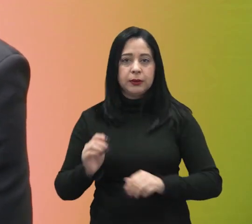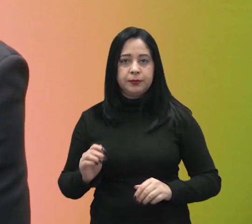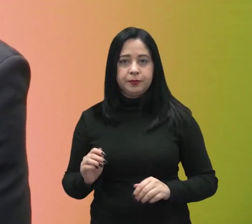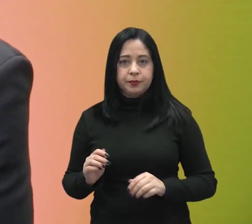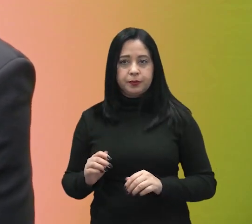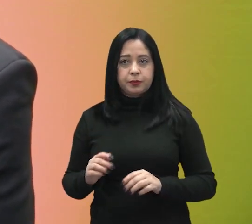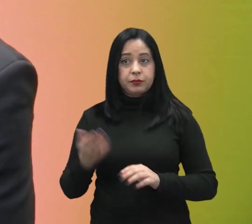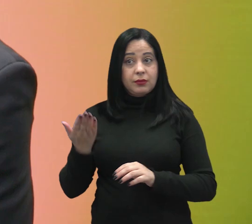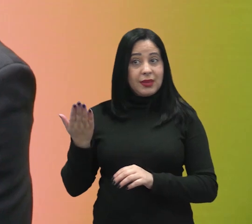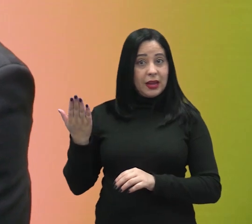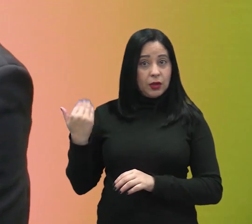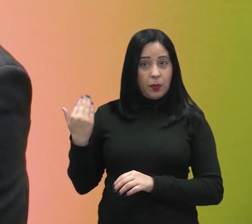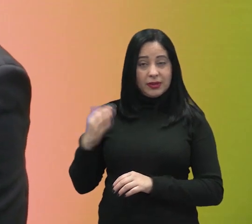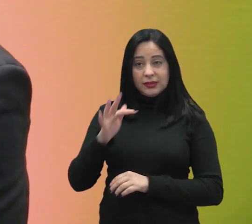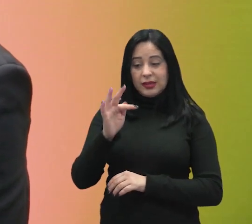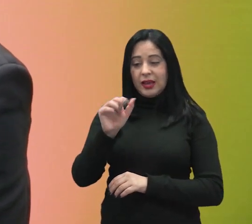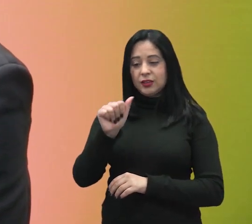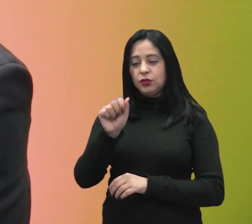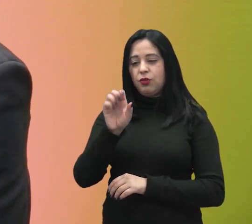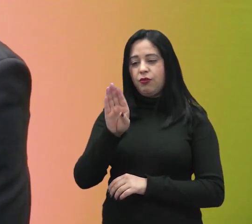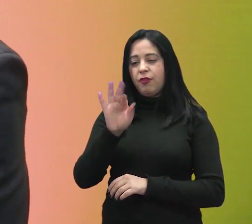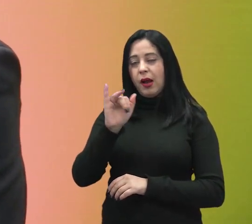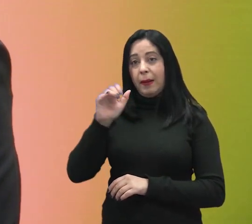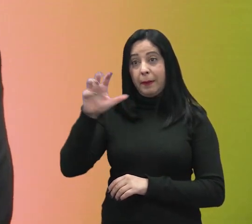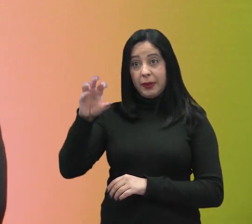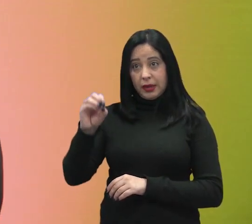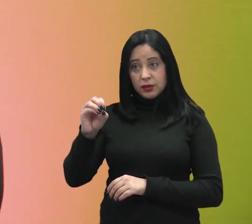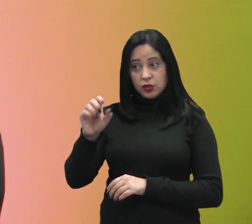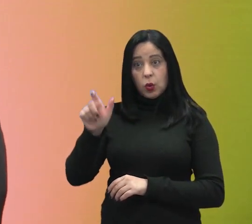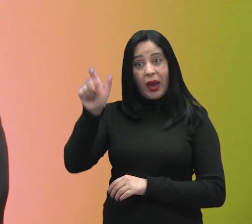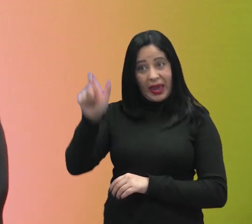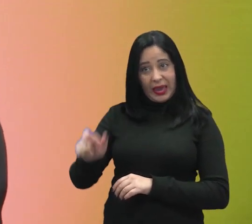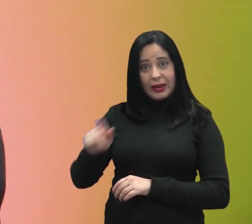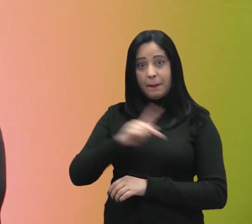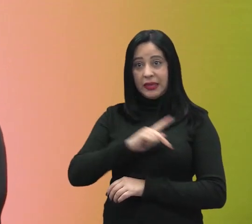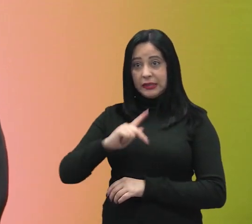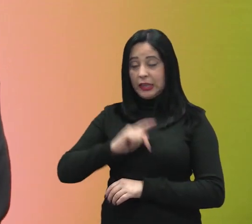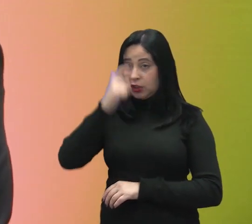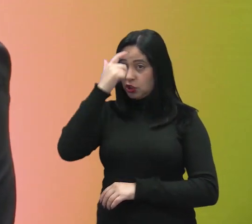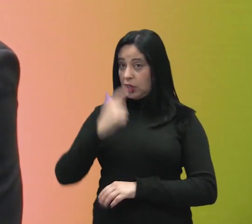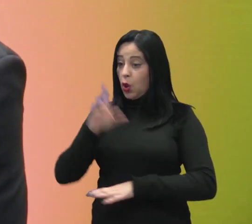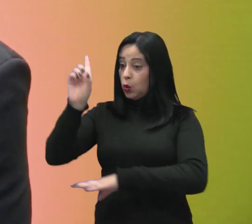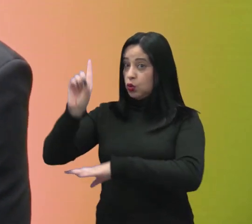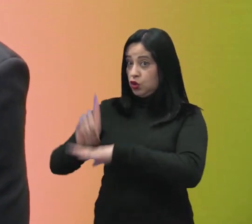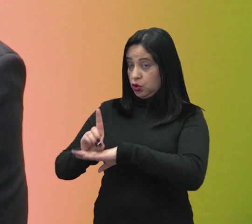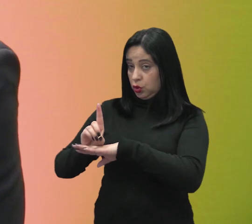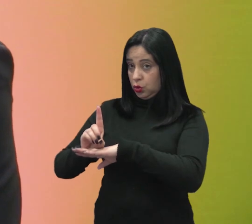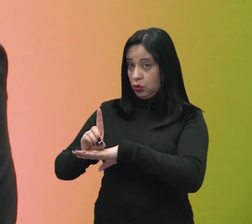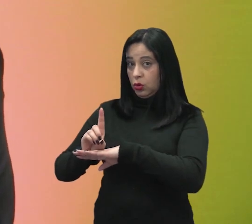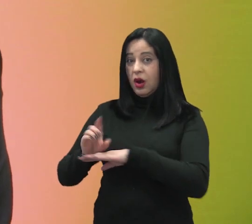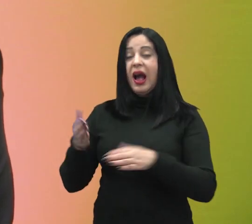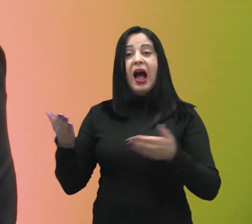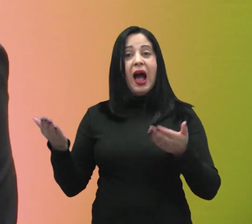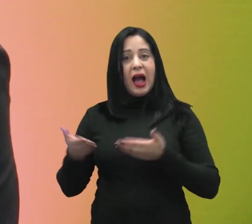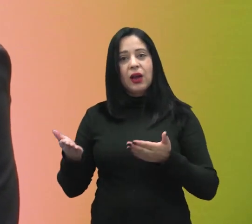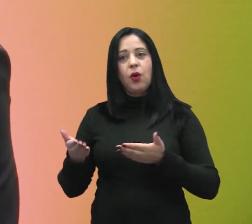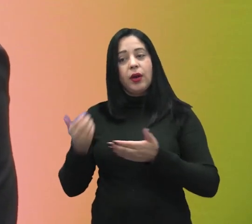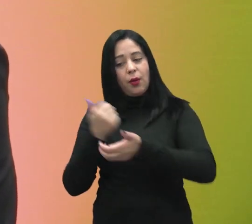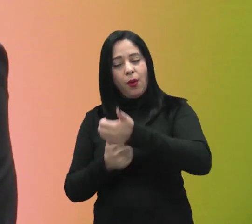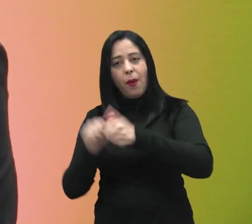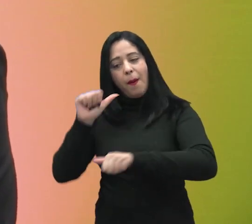na chapa anterior, o Fabrício Correia foi o presidente, eu já estava como diretor. Aí agora eu